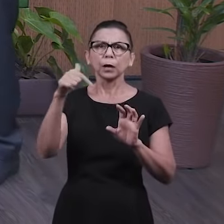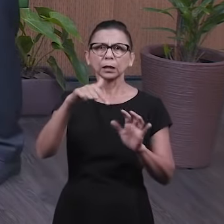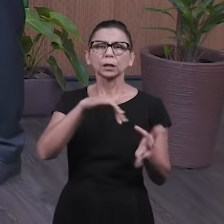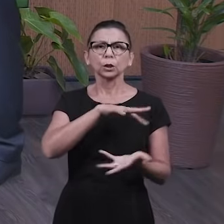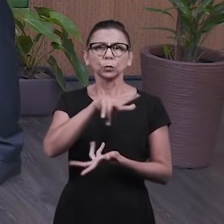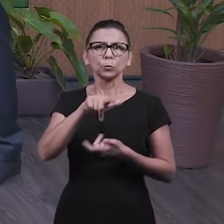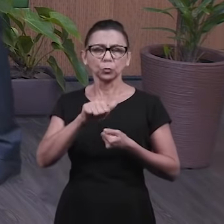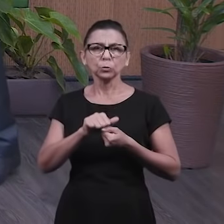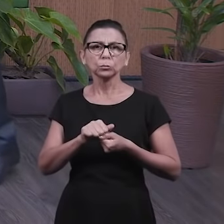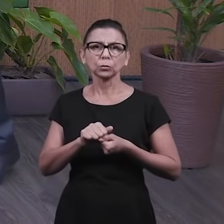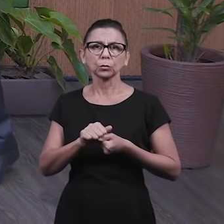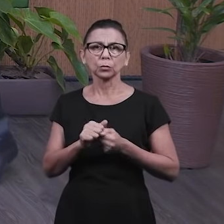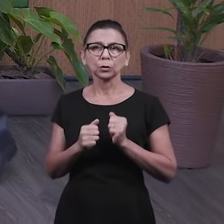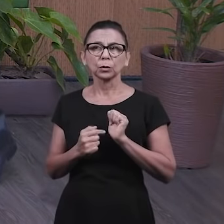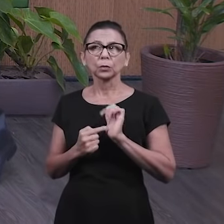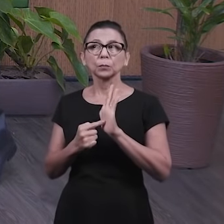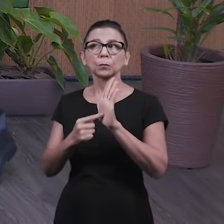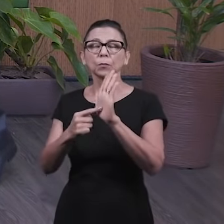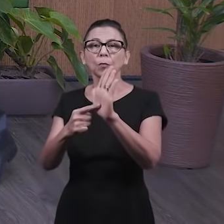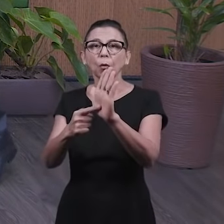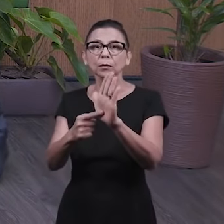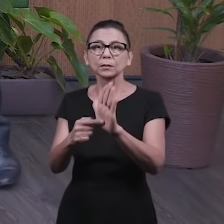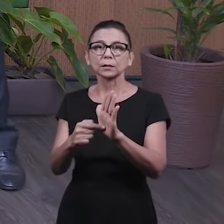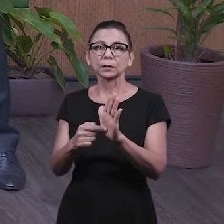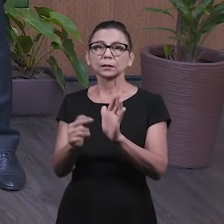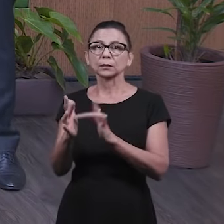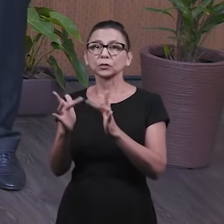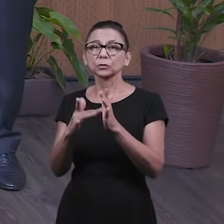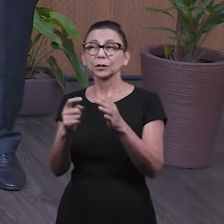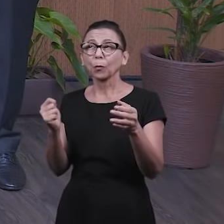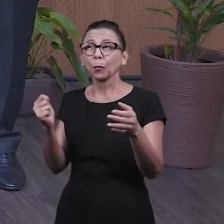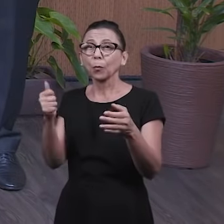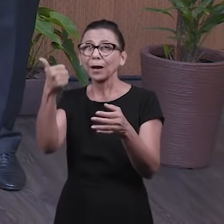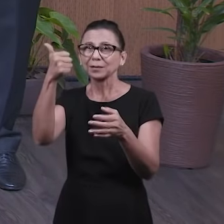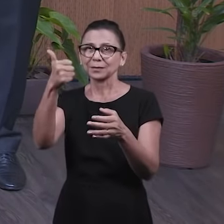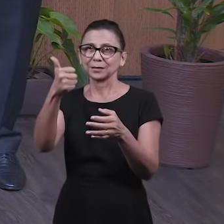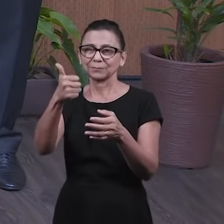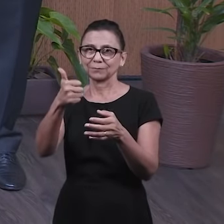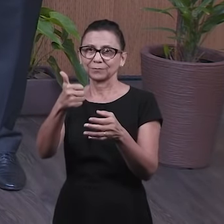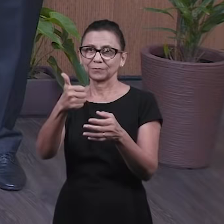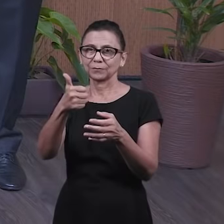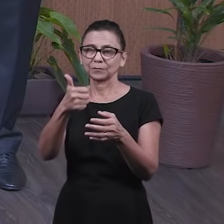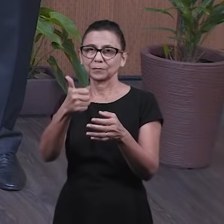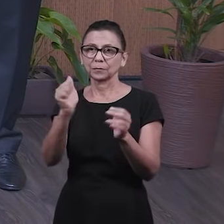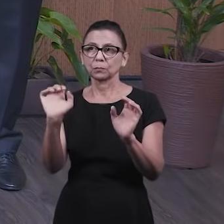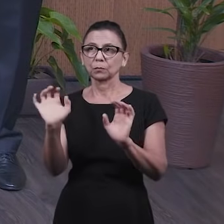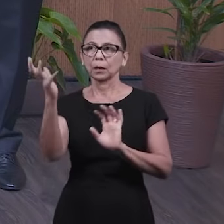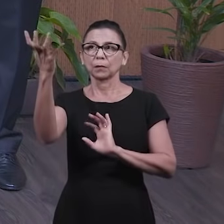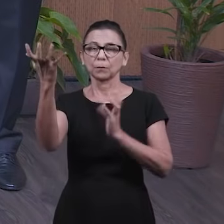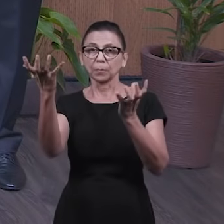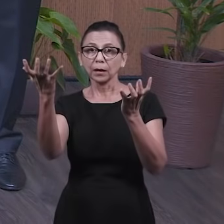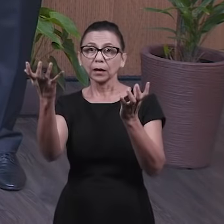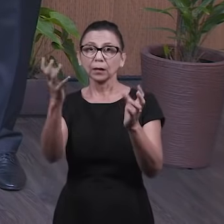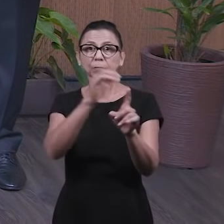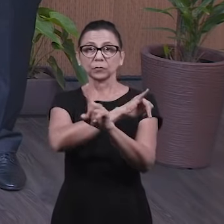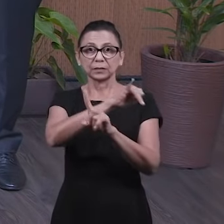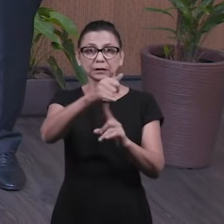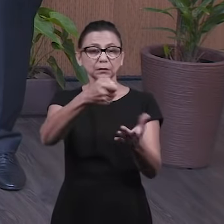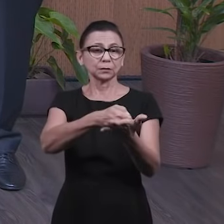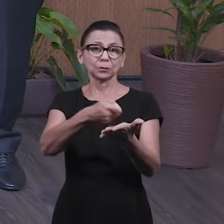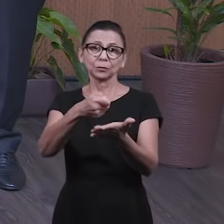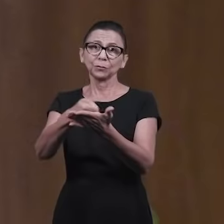de Jesus, ou que ele está às portas, estão cumpridos. A porta da graça está